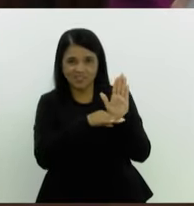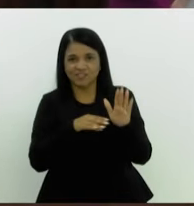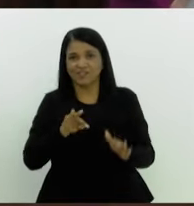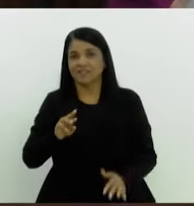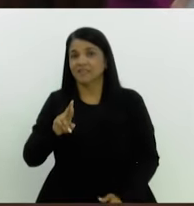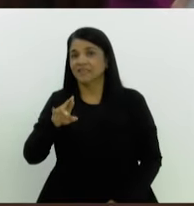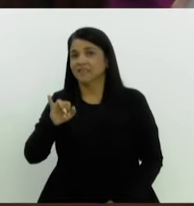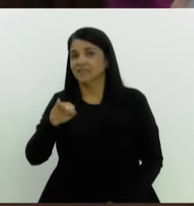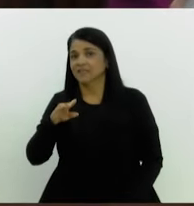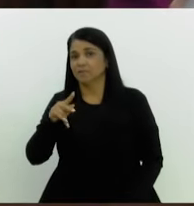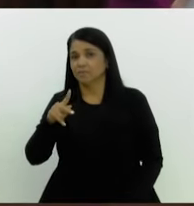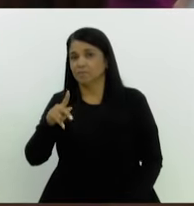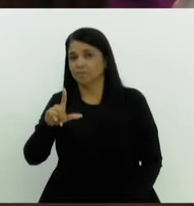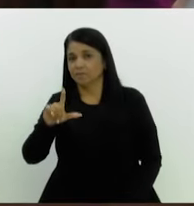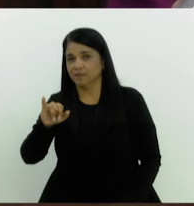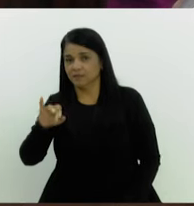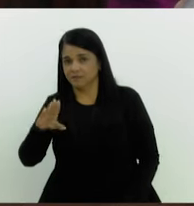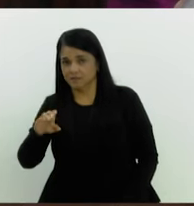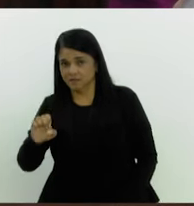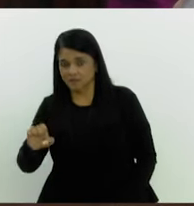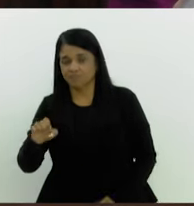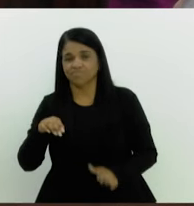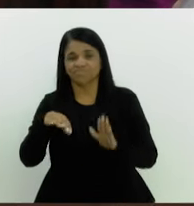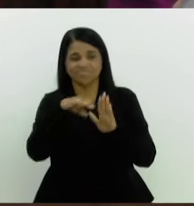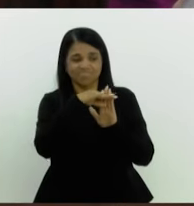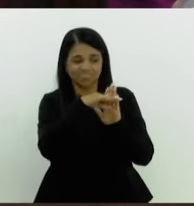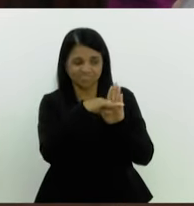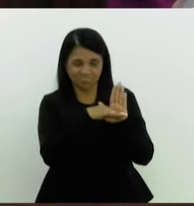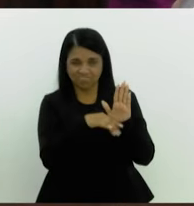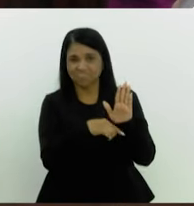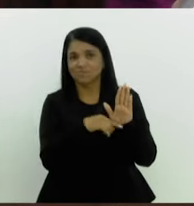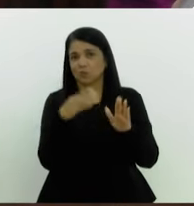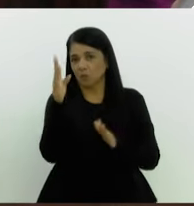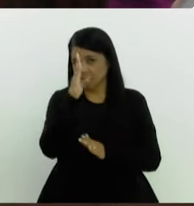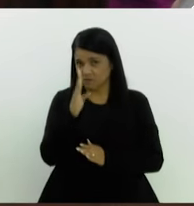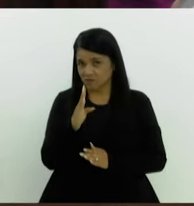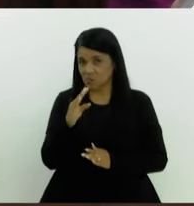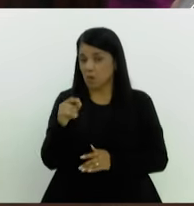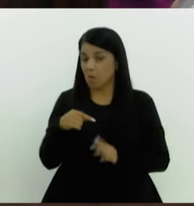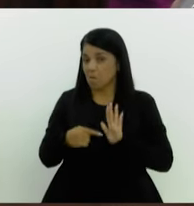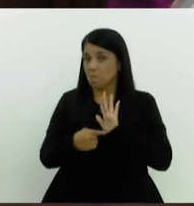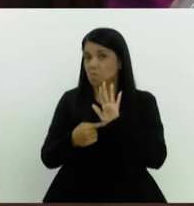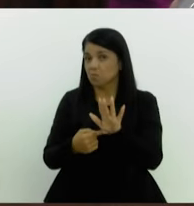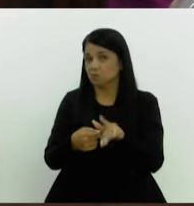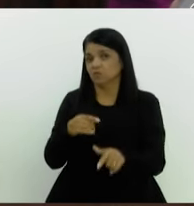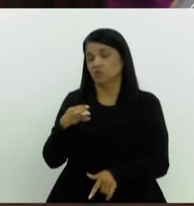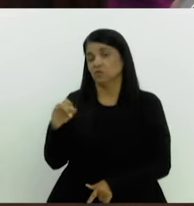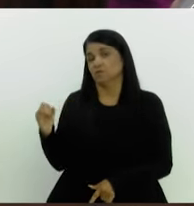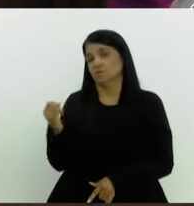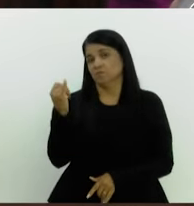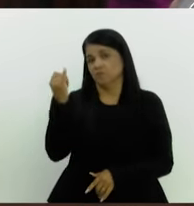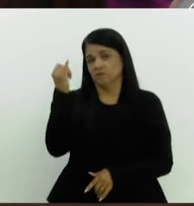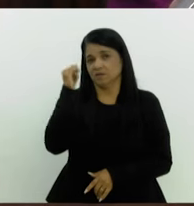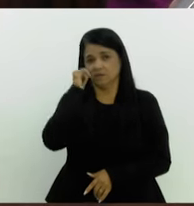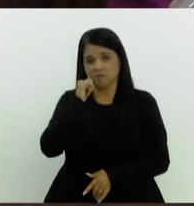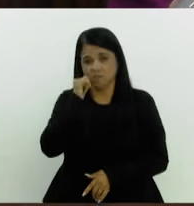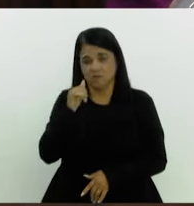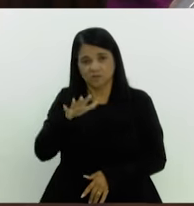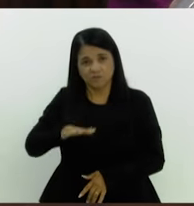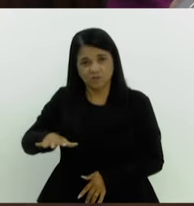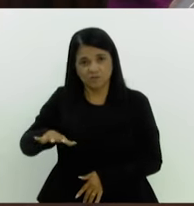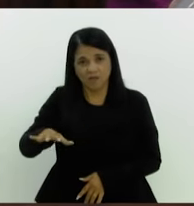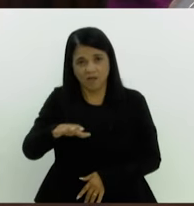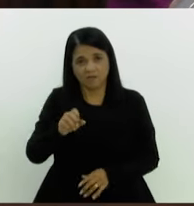mulheres ela foi fruto dessa lista e Ela mostrou a importância da mulher nos espaços de